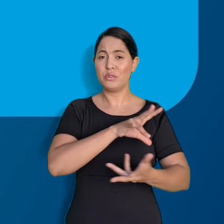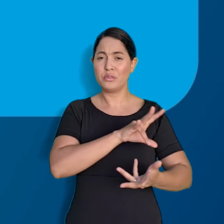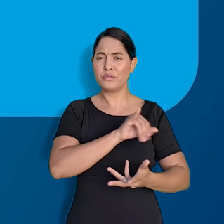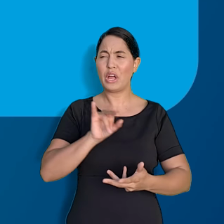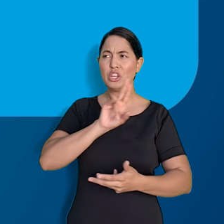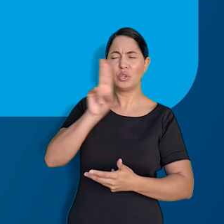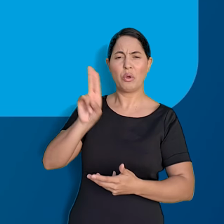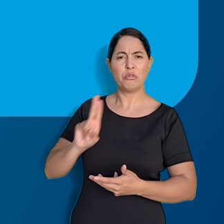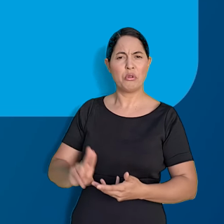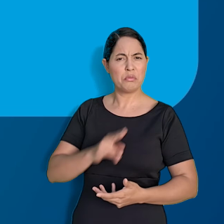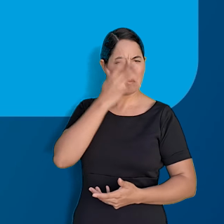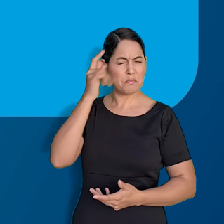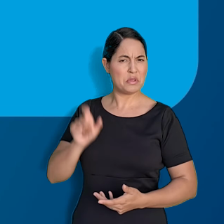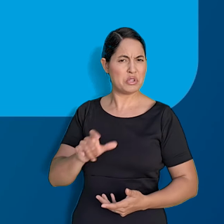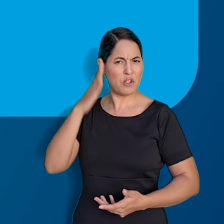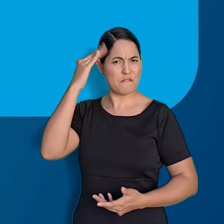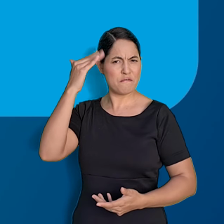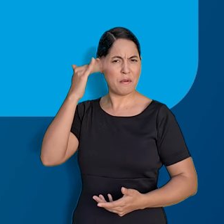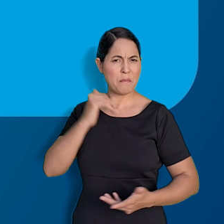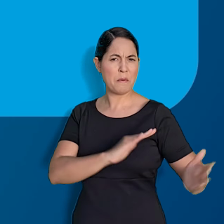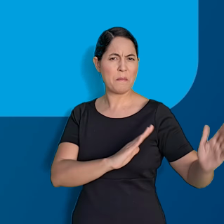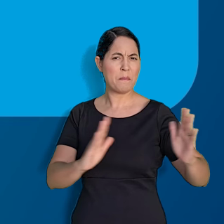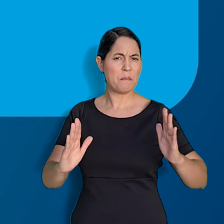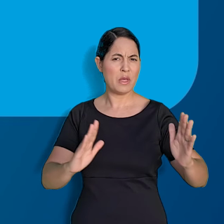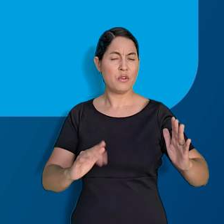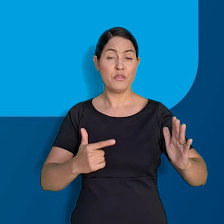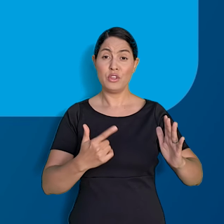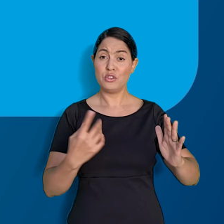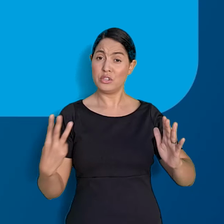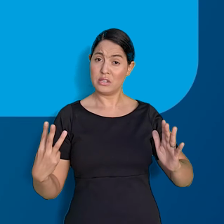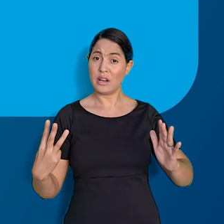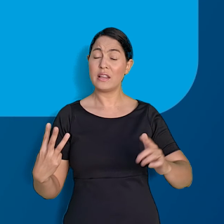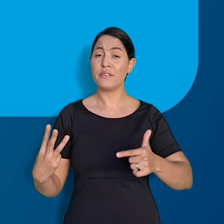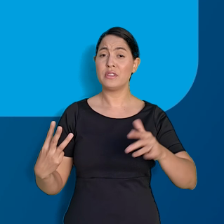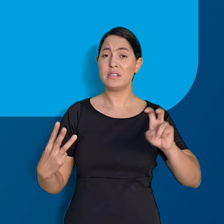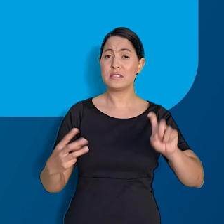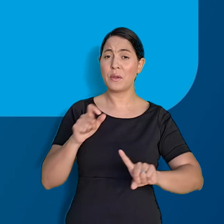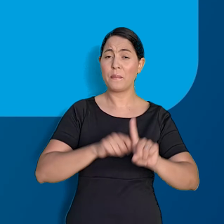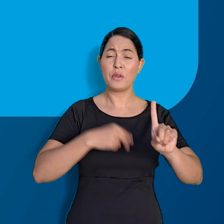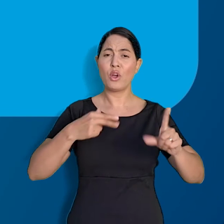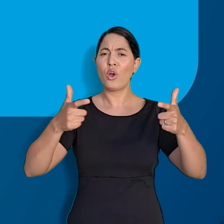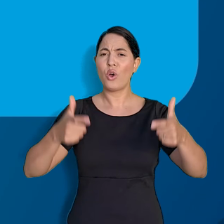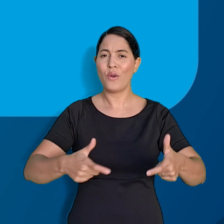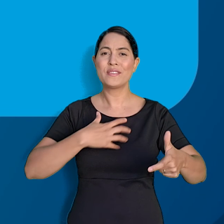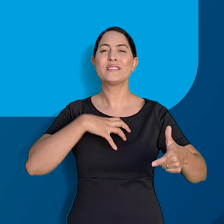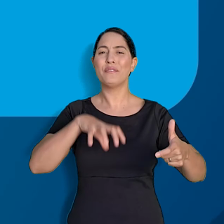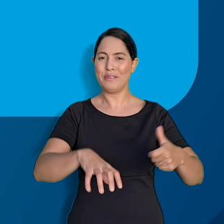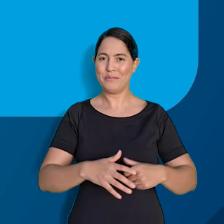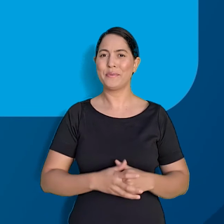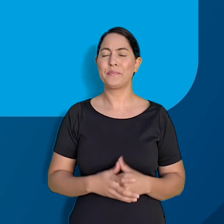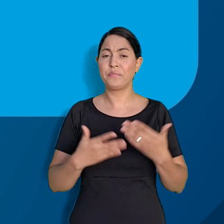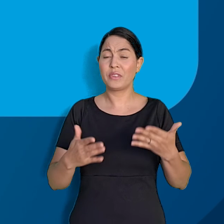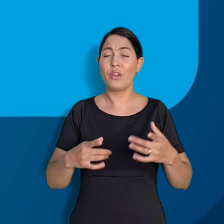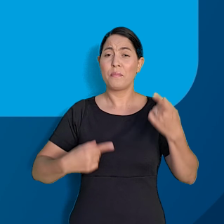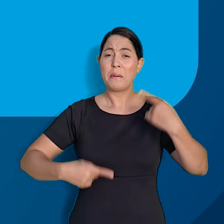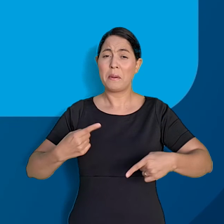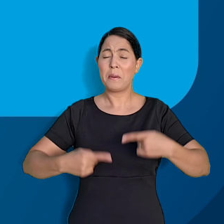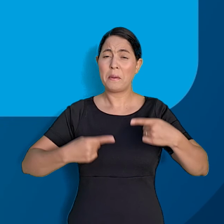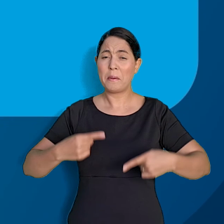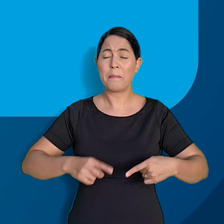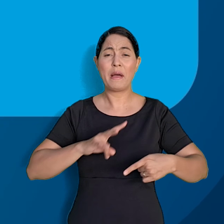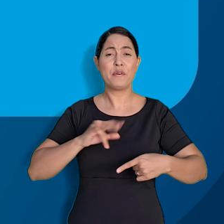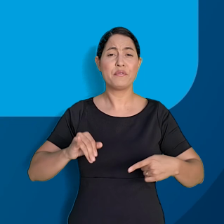advocacia brasileira em Salvador, de 23 a 25 de novembro. A Conferência Nacional da Advocacia promoverá debates de